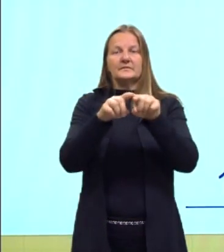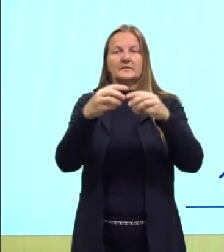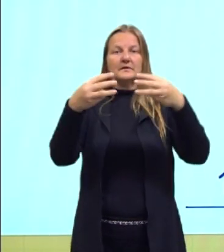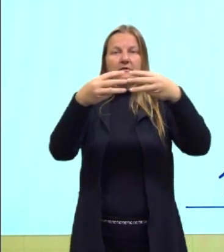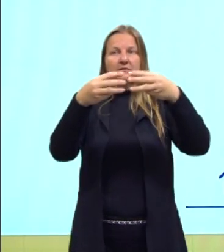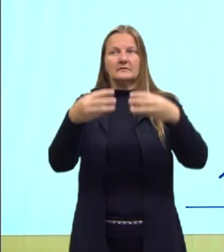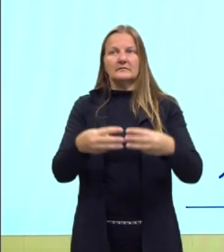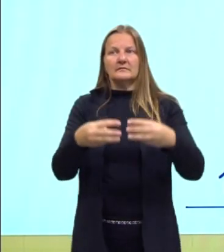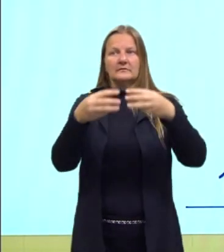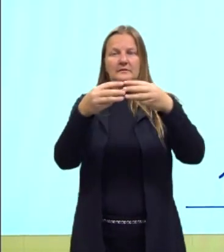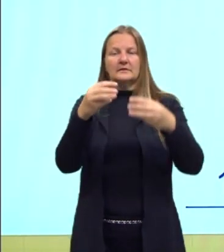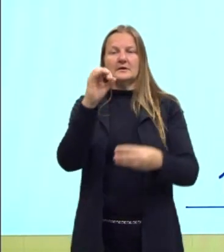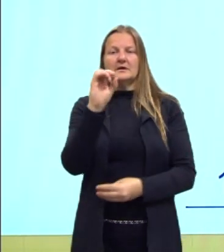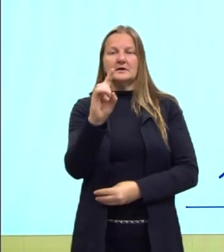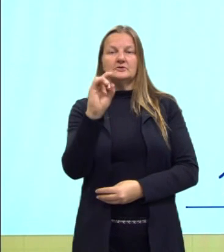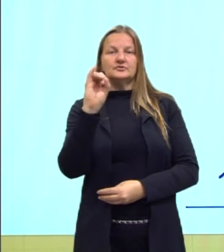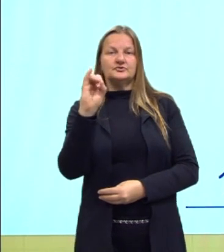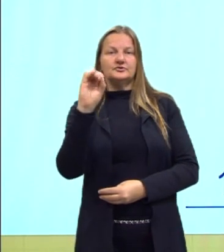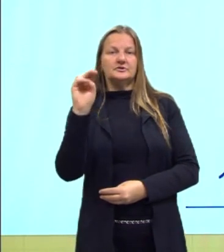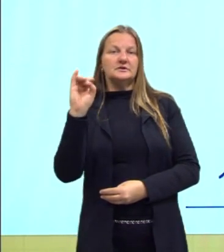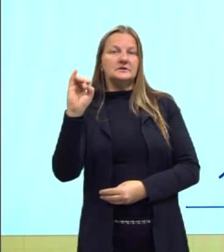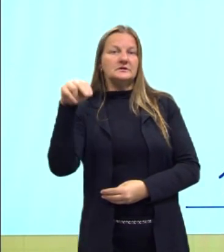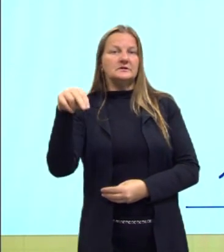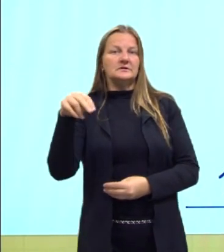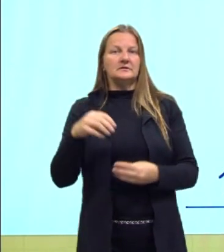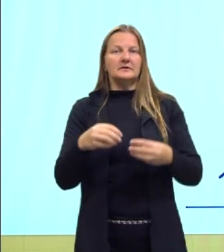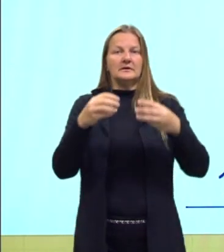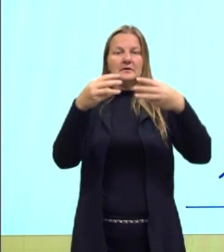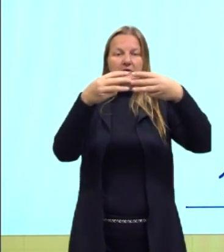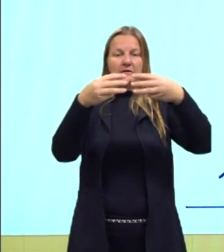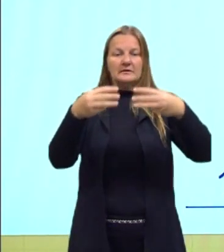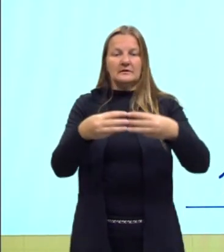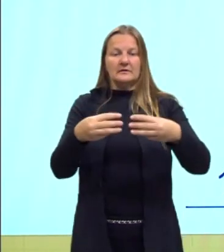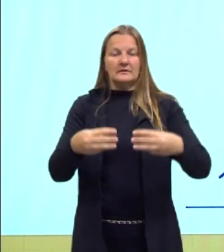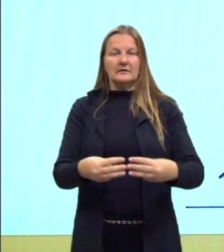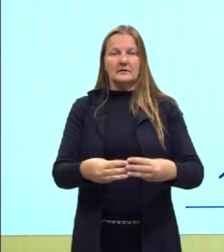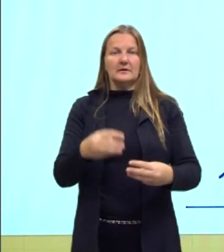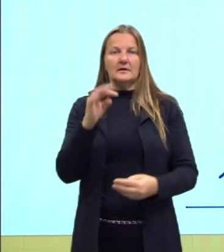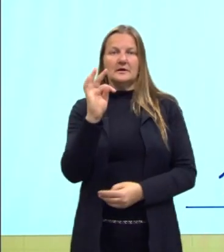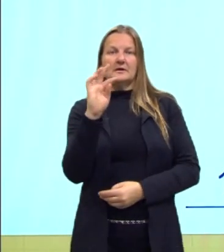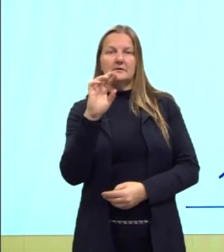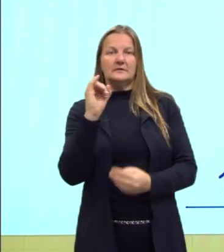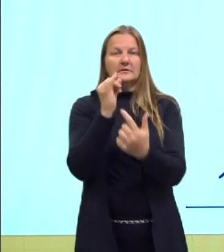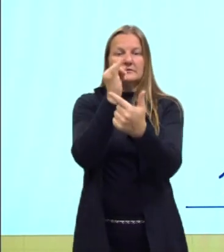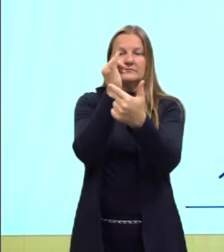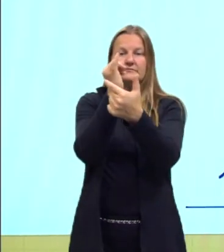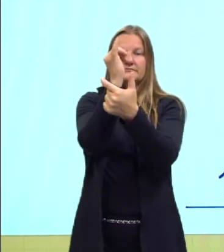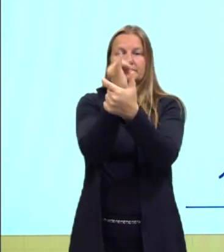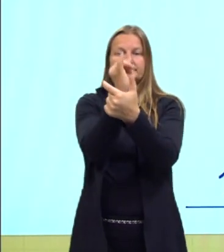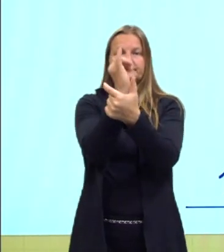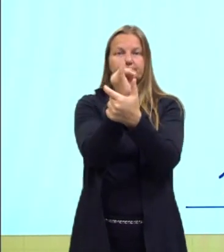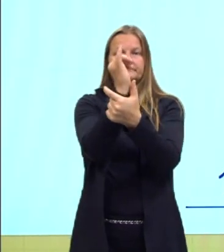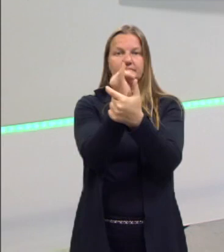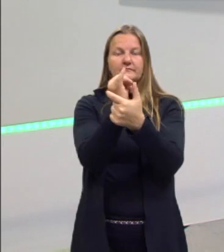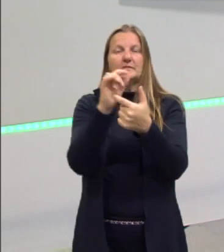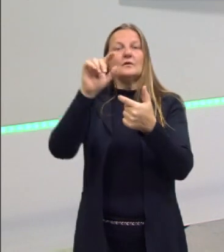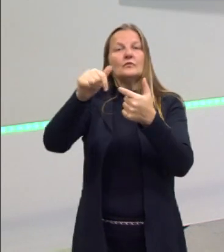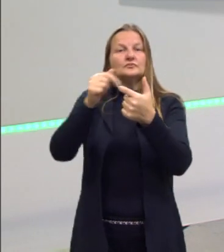duas triplas de interesse triplas teim e seu infixo da nomenclatura para